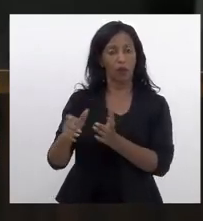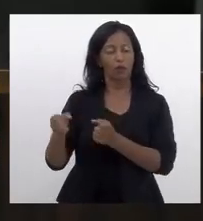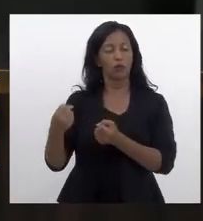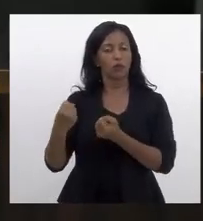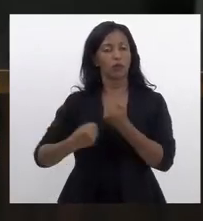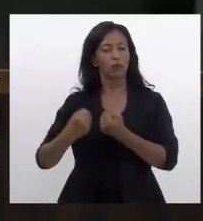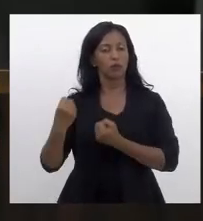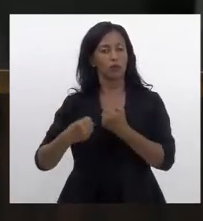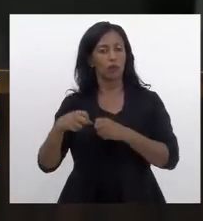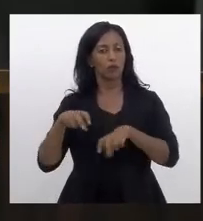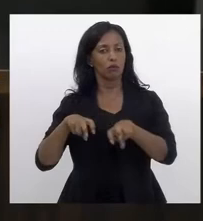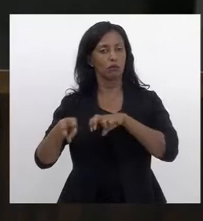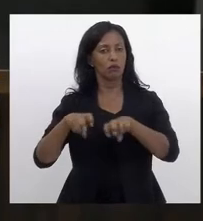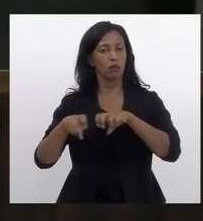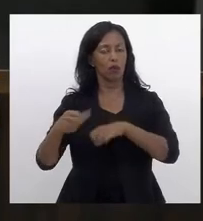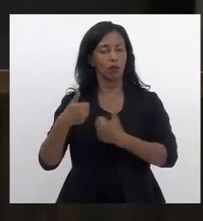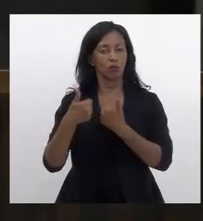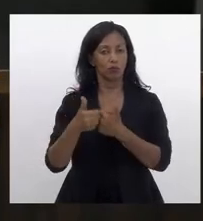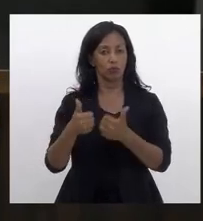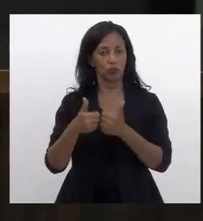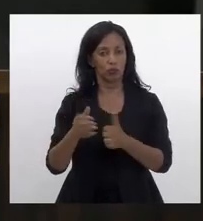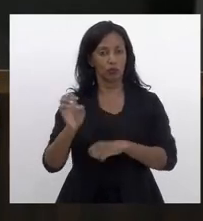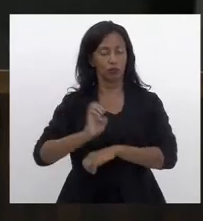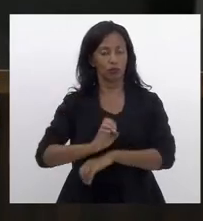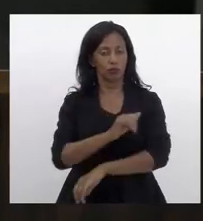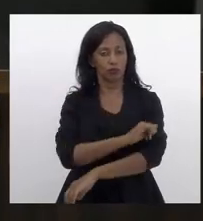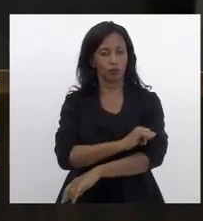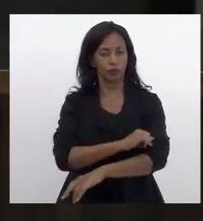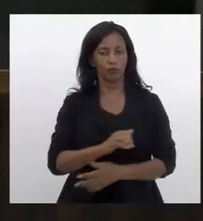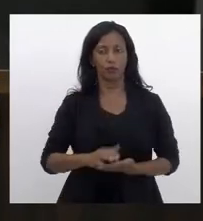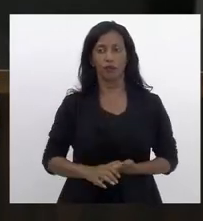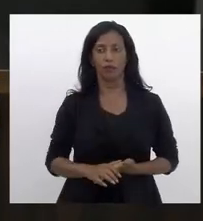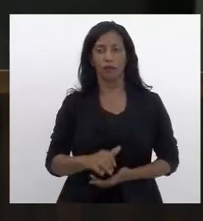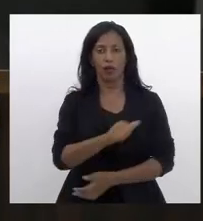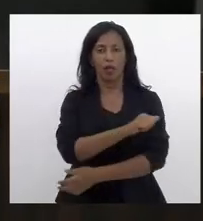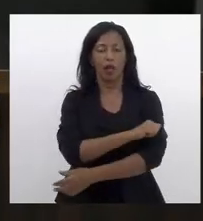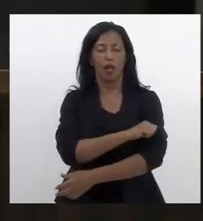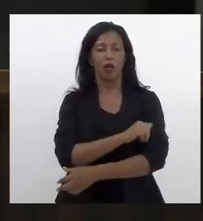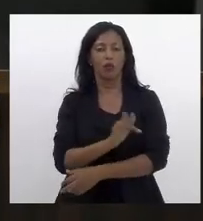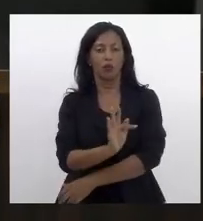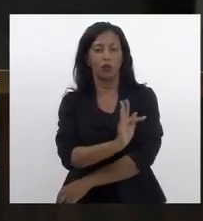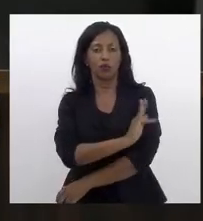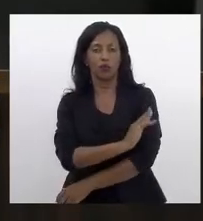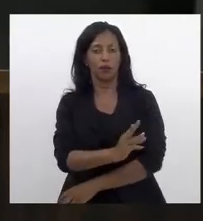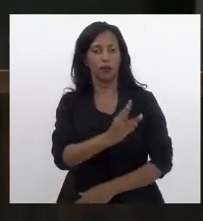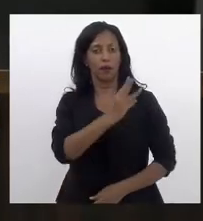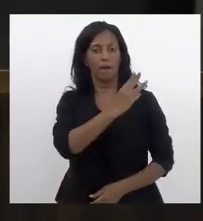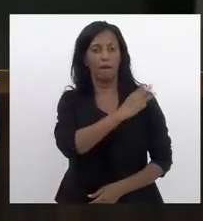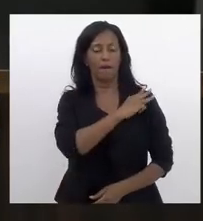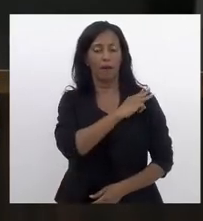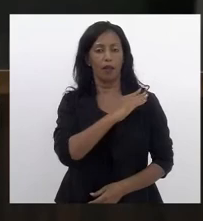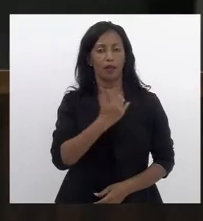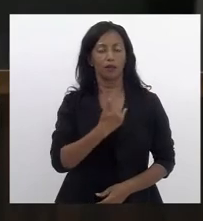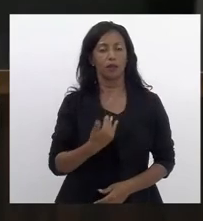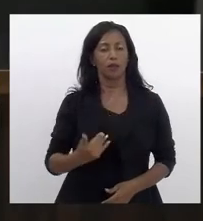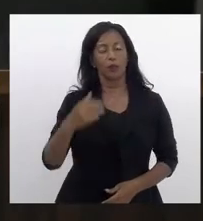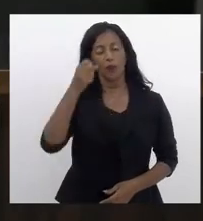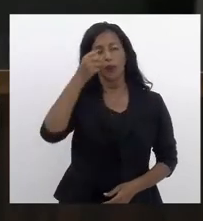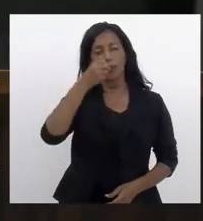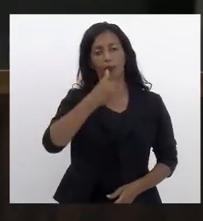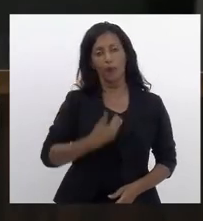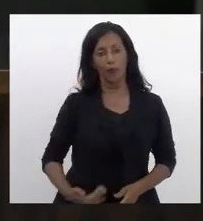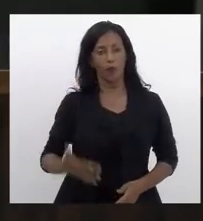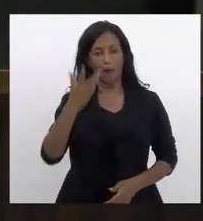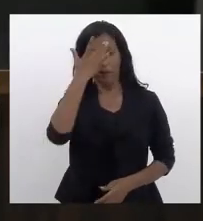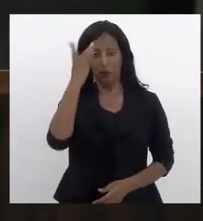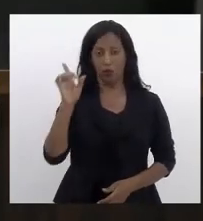Transporte Intermunicipal de Passageiros por Ônibus do Estado do Rio de Janeiro para alunos do ensino fundamental médio da Rede Pública Estadual de Ensino para as pessoas